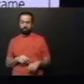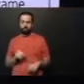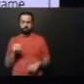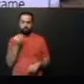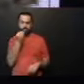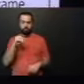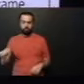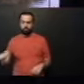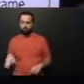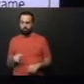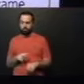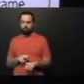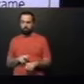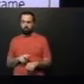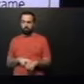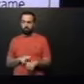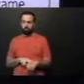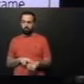CH, de verde.